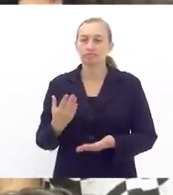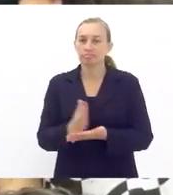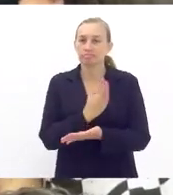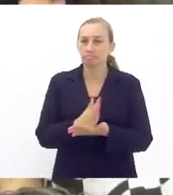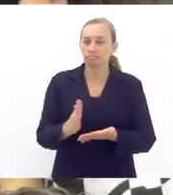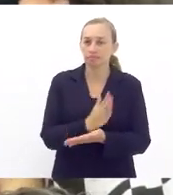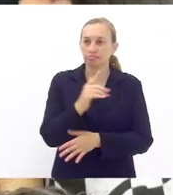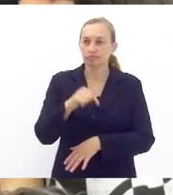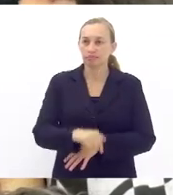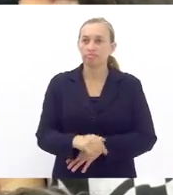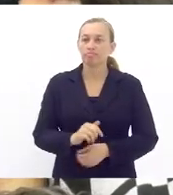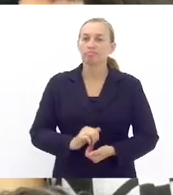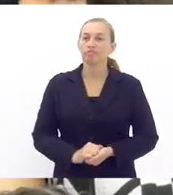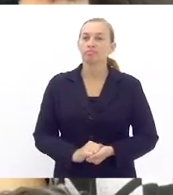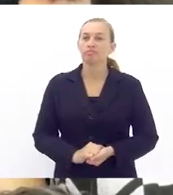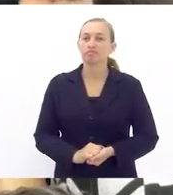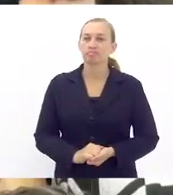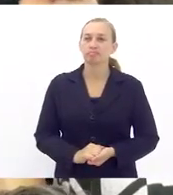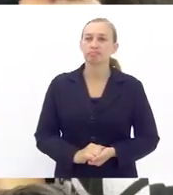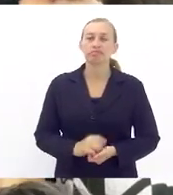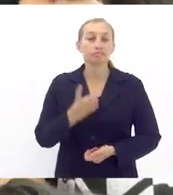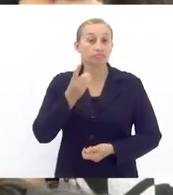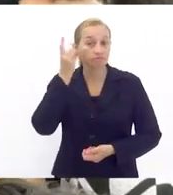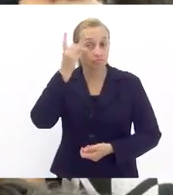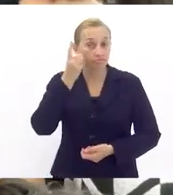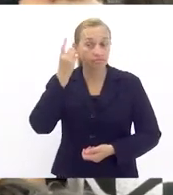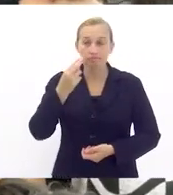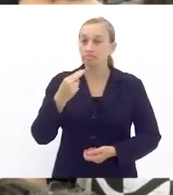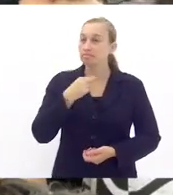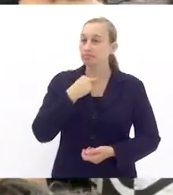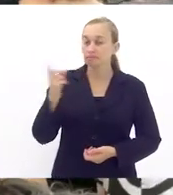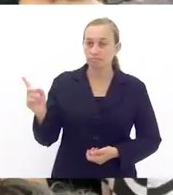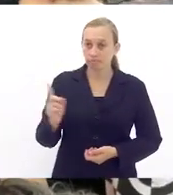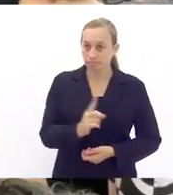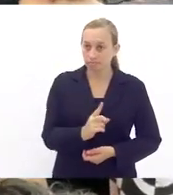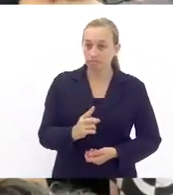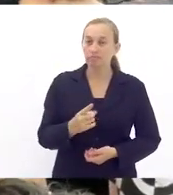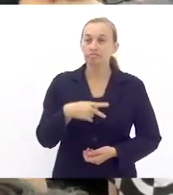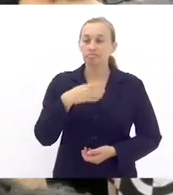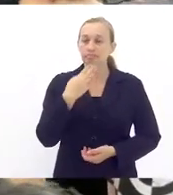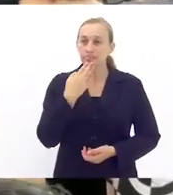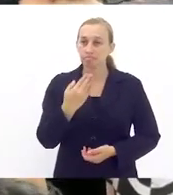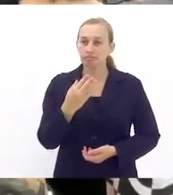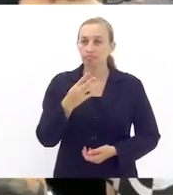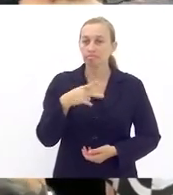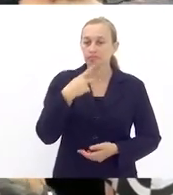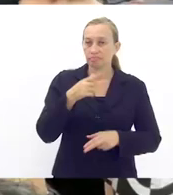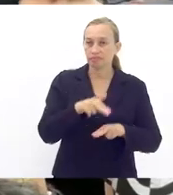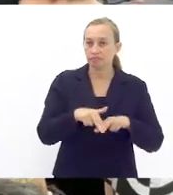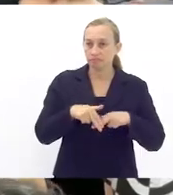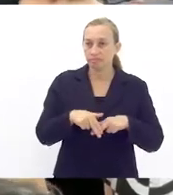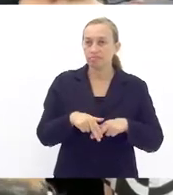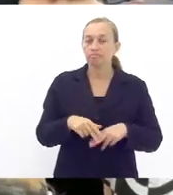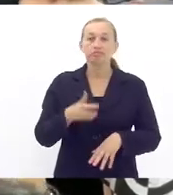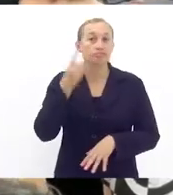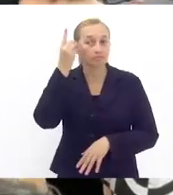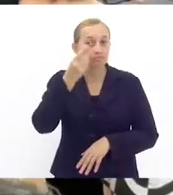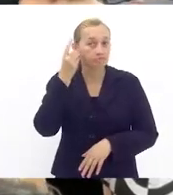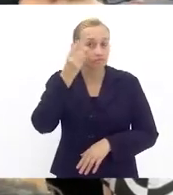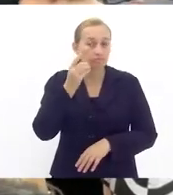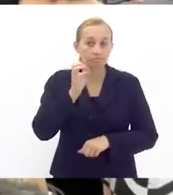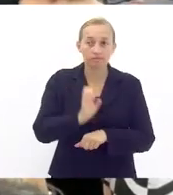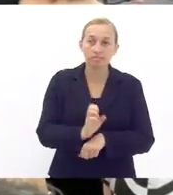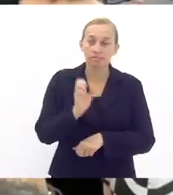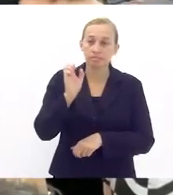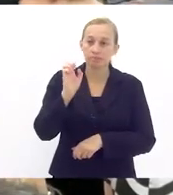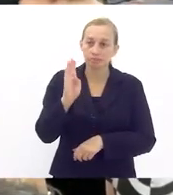de mandar de Deputados que não puderam estar presente pedindo para justificar a ausência dentre eles o nosso deputado estadual